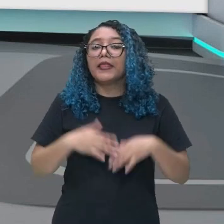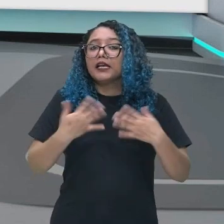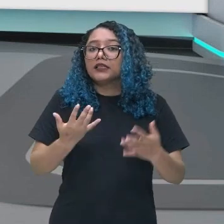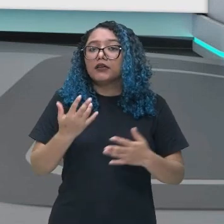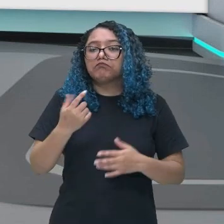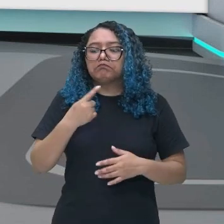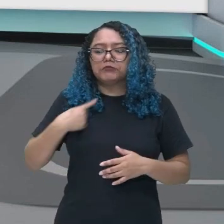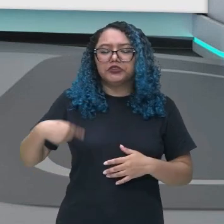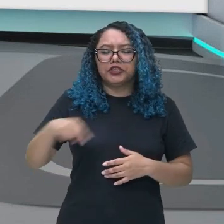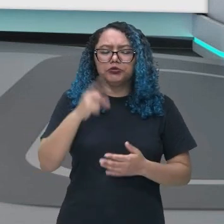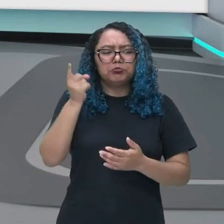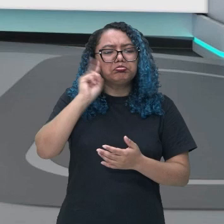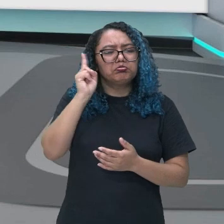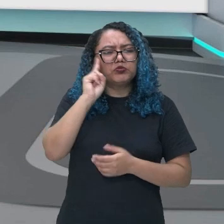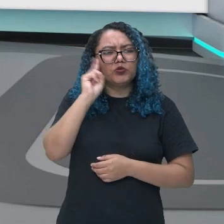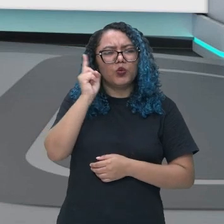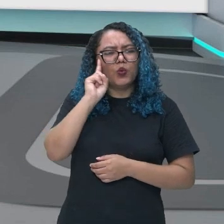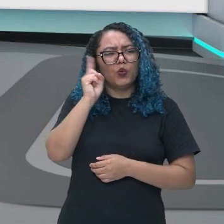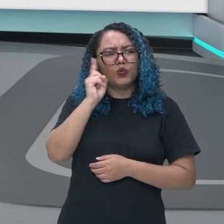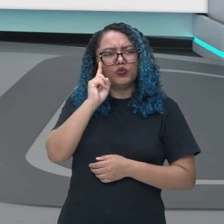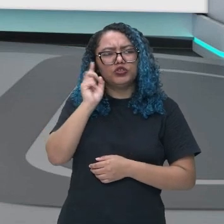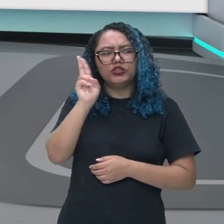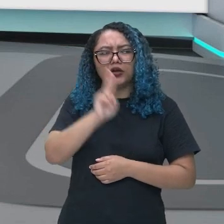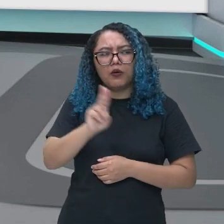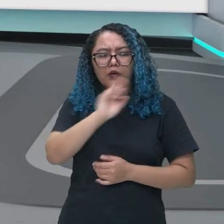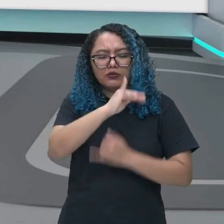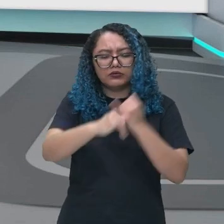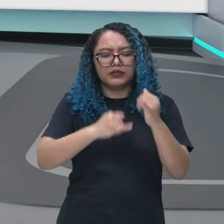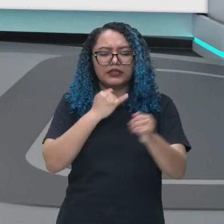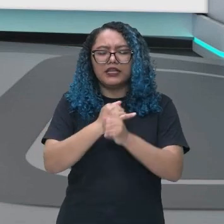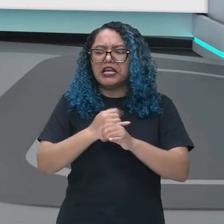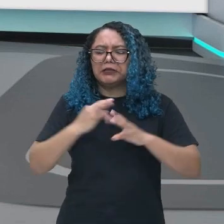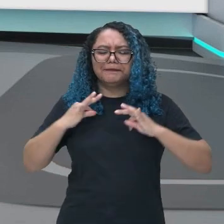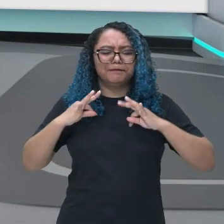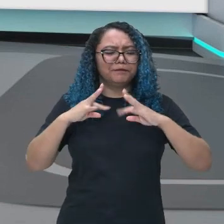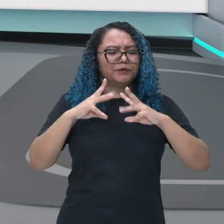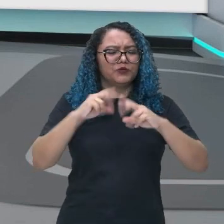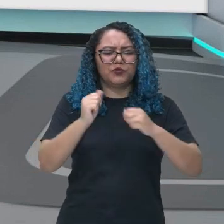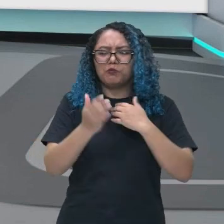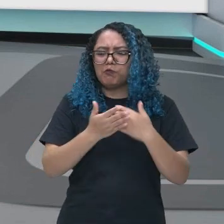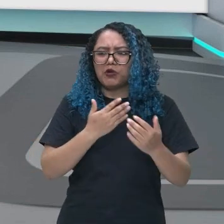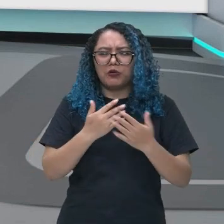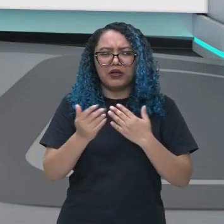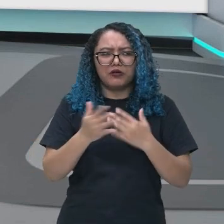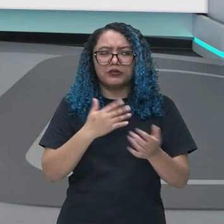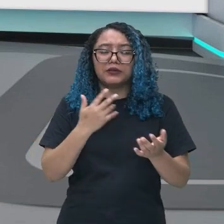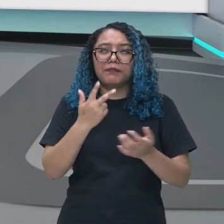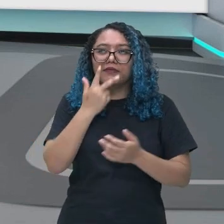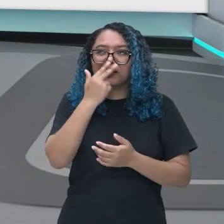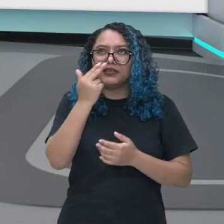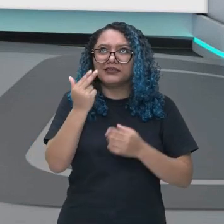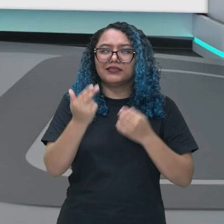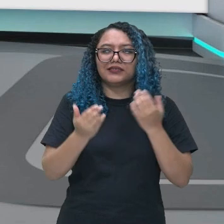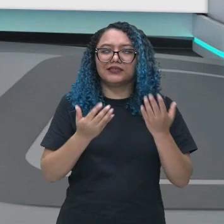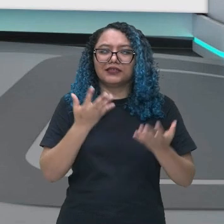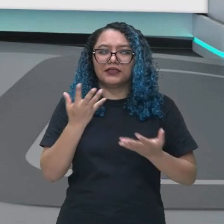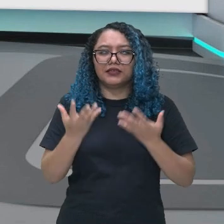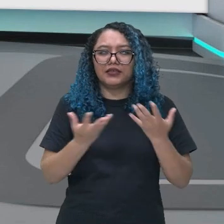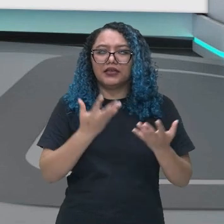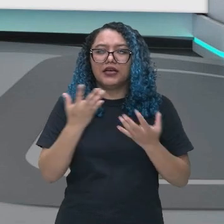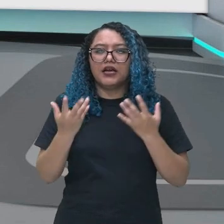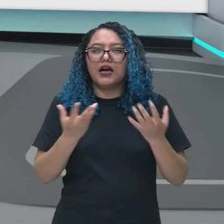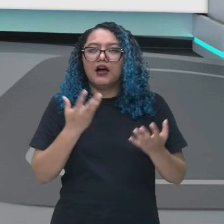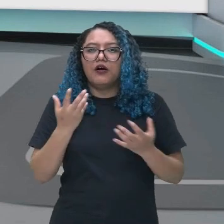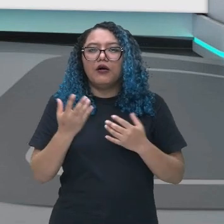utilizamos diariamente a internet para tudo, ela se torna até um meio, digamos que